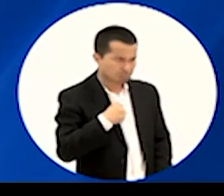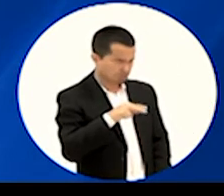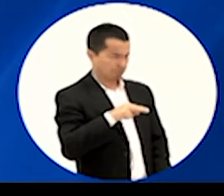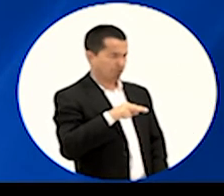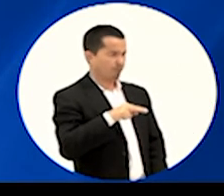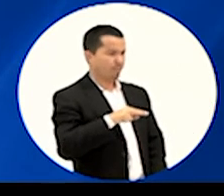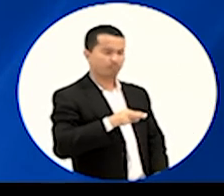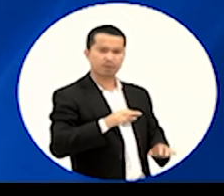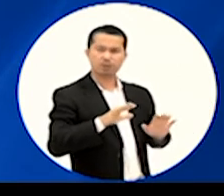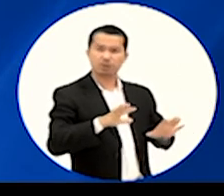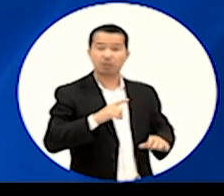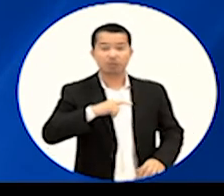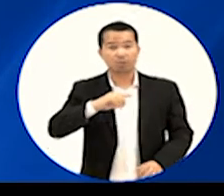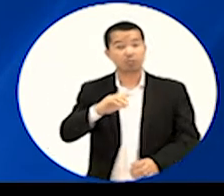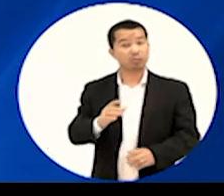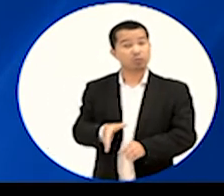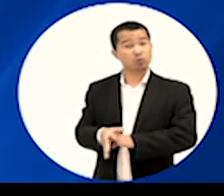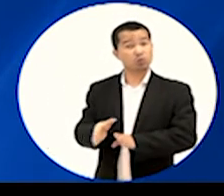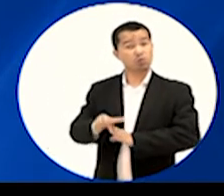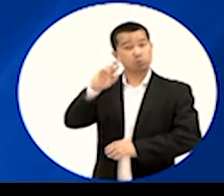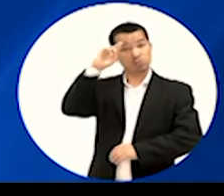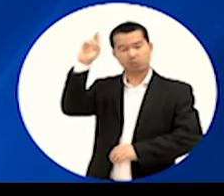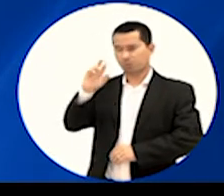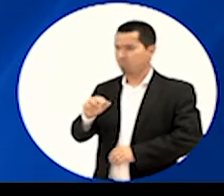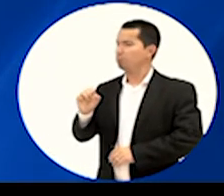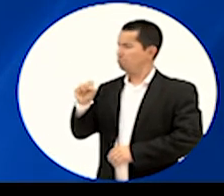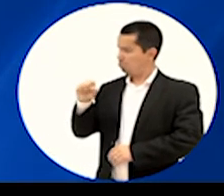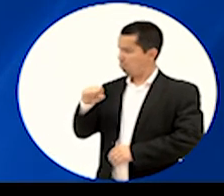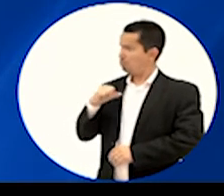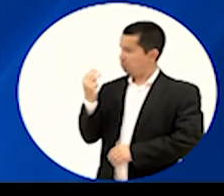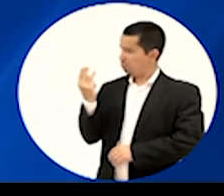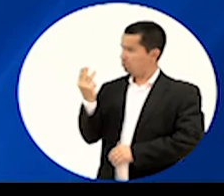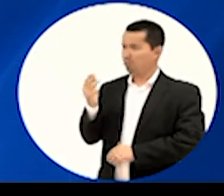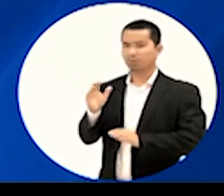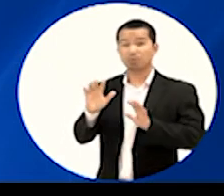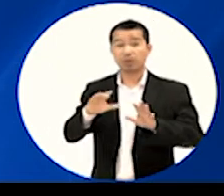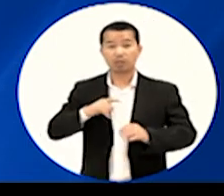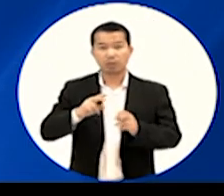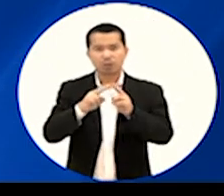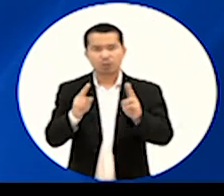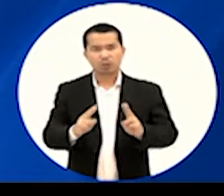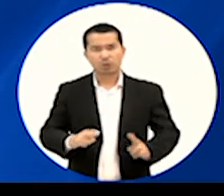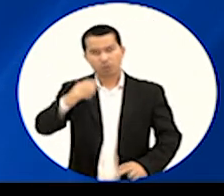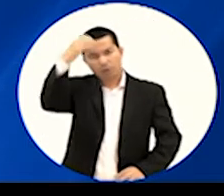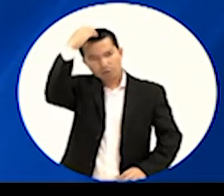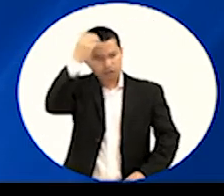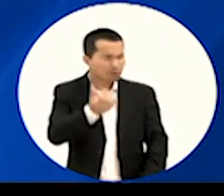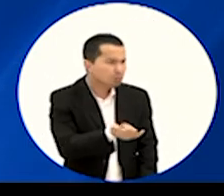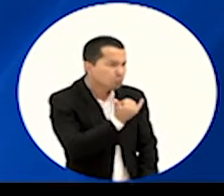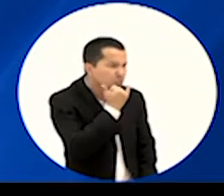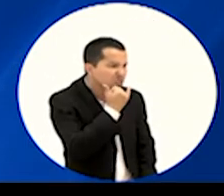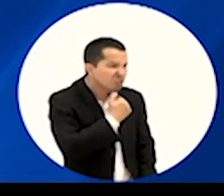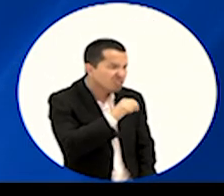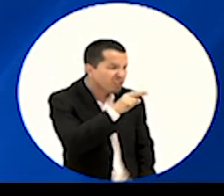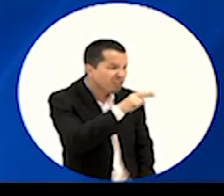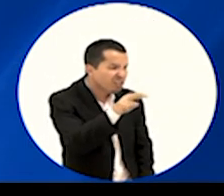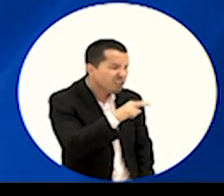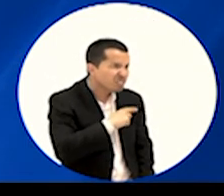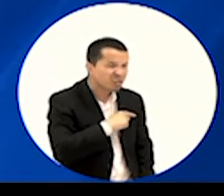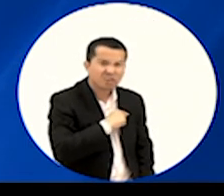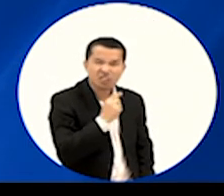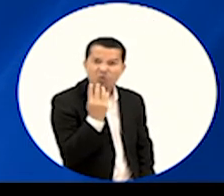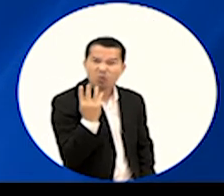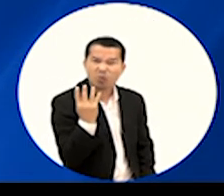que amarramos e jogamos na fornalha? Sim, Senhor, responderam eles. Como é então que estou vendo